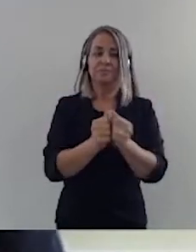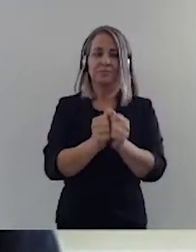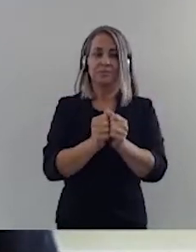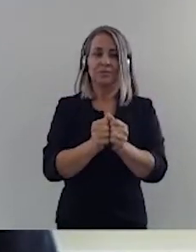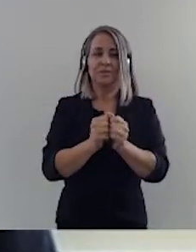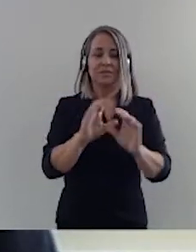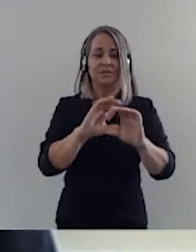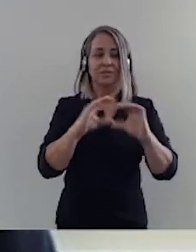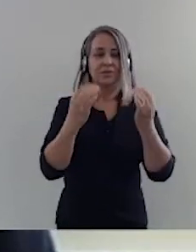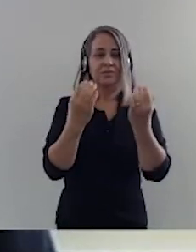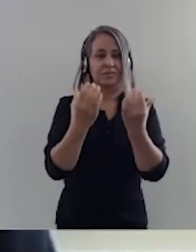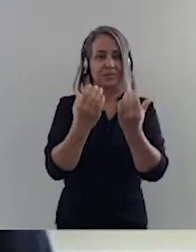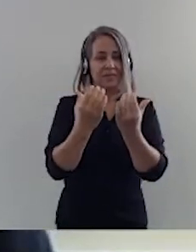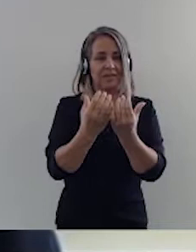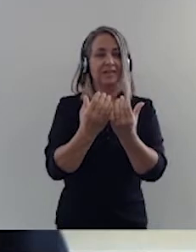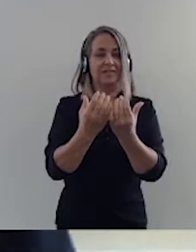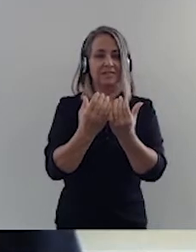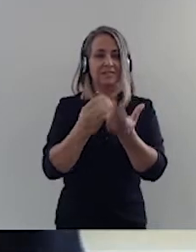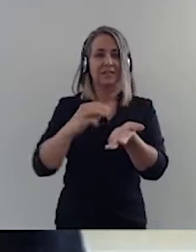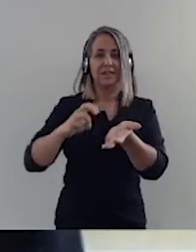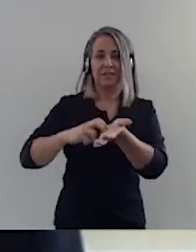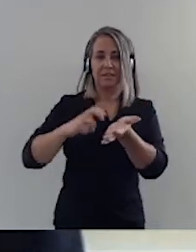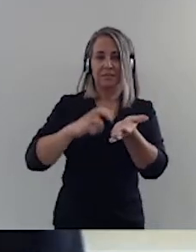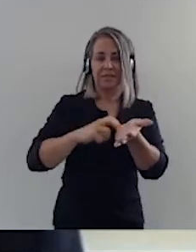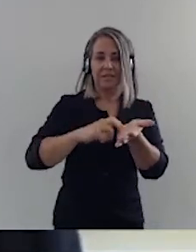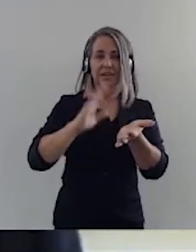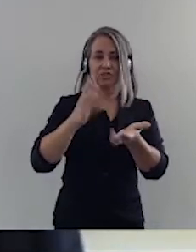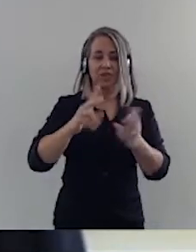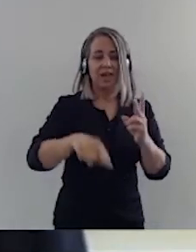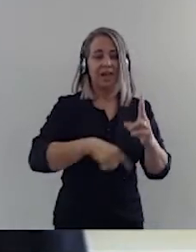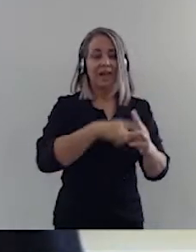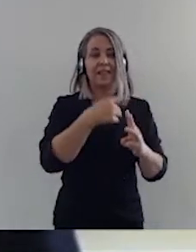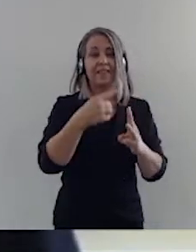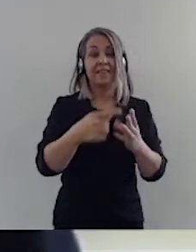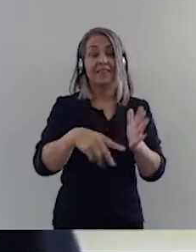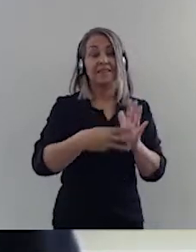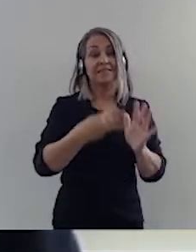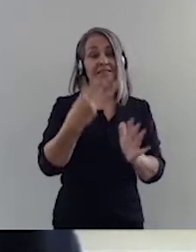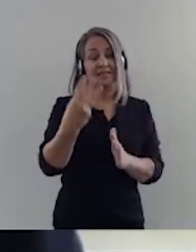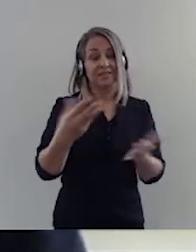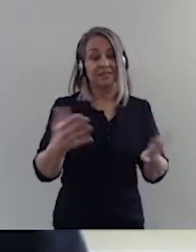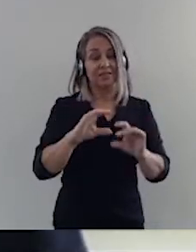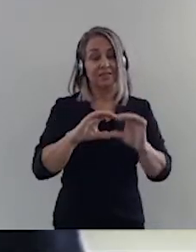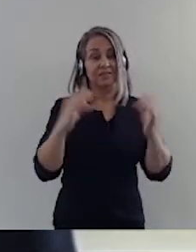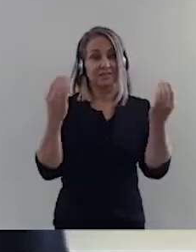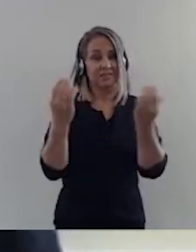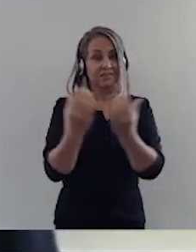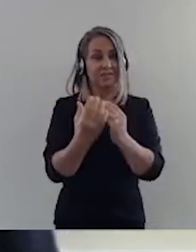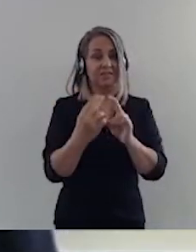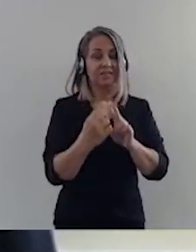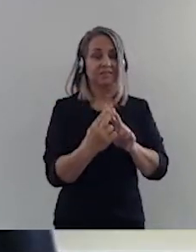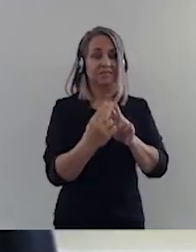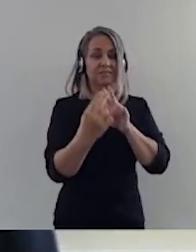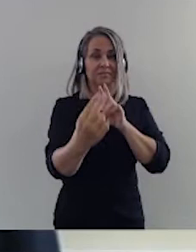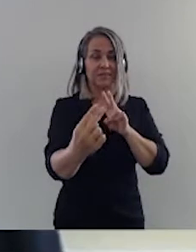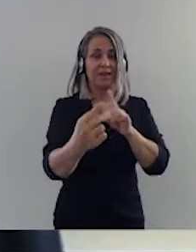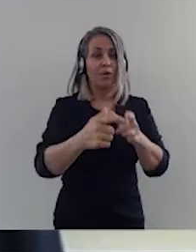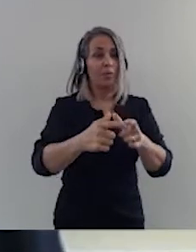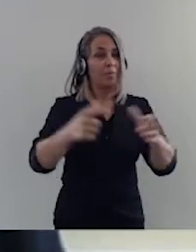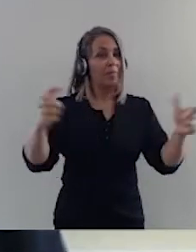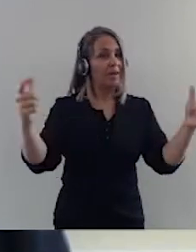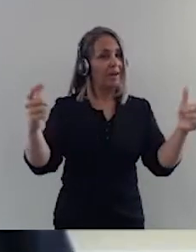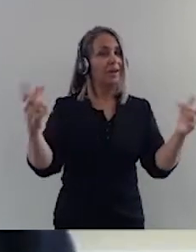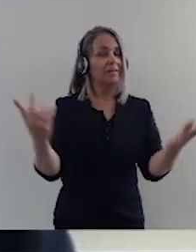nesta Conferência Magna da manhã, a terceira que fazemos, nesse congresso que é o maior congresso